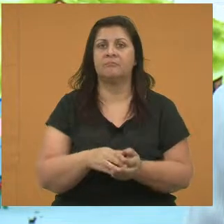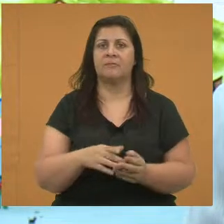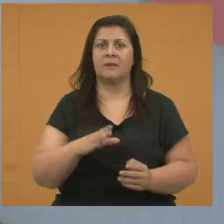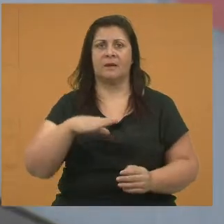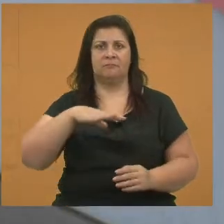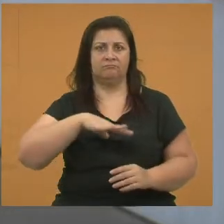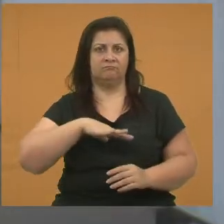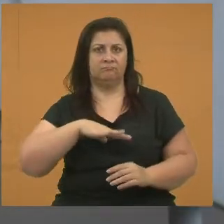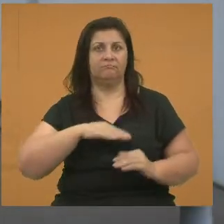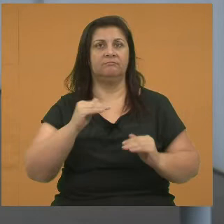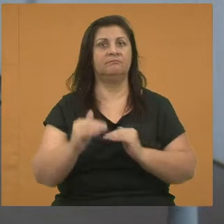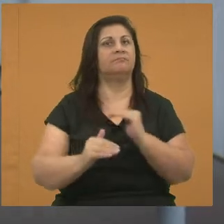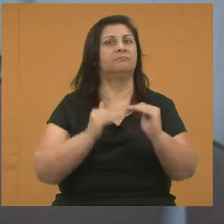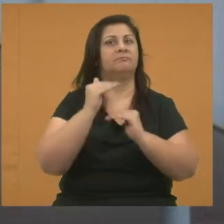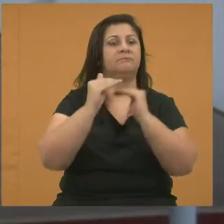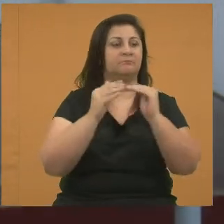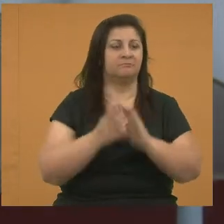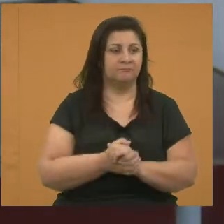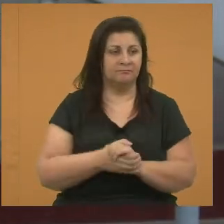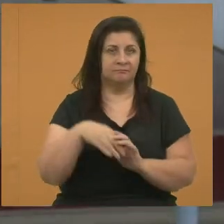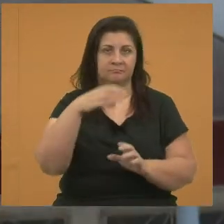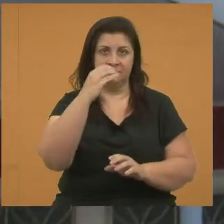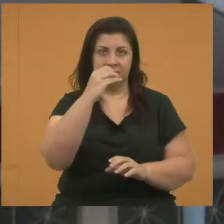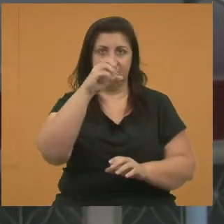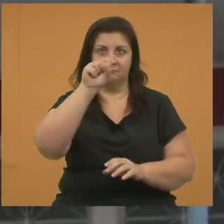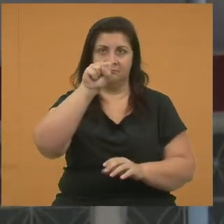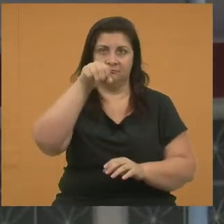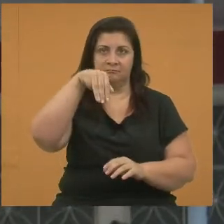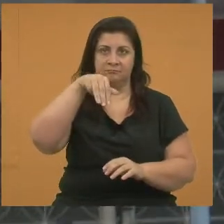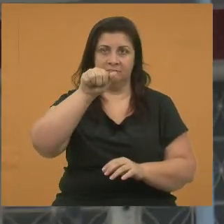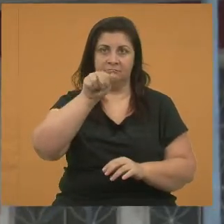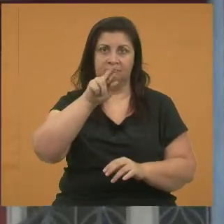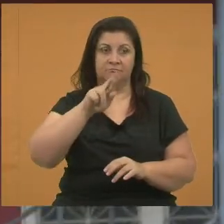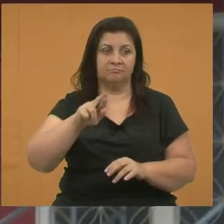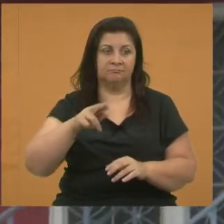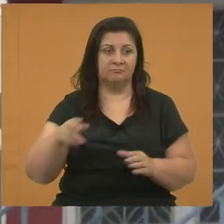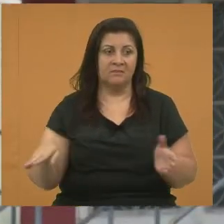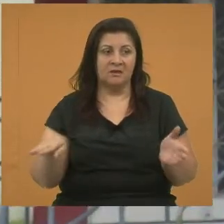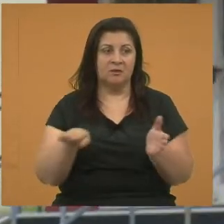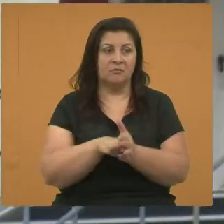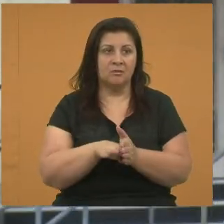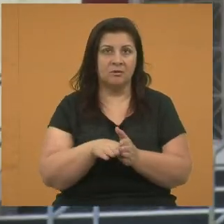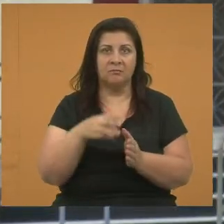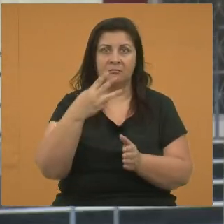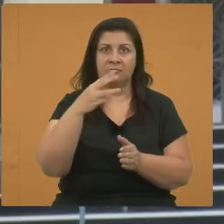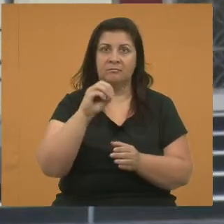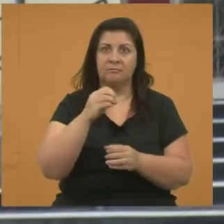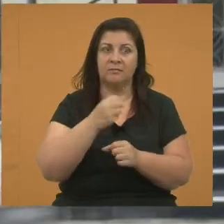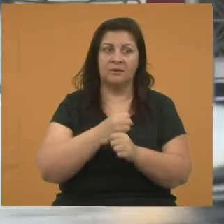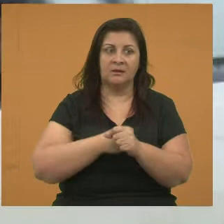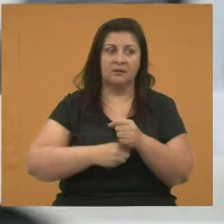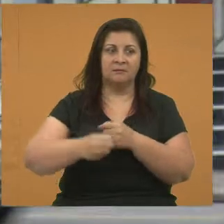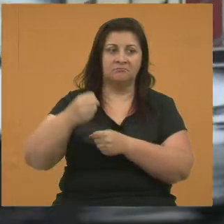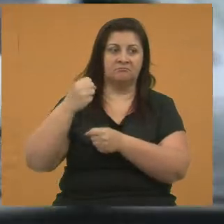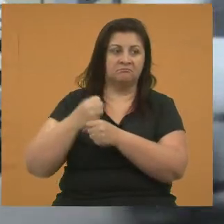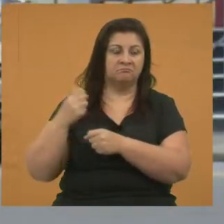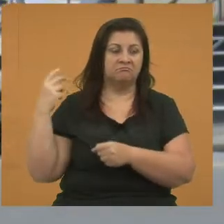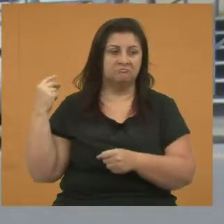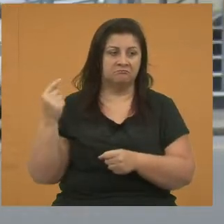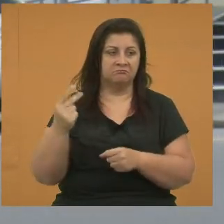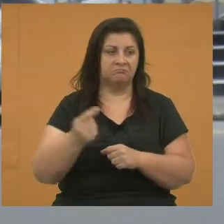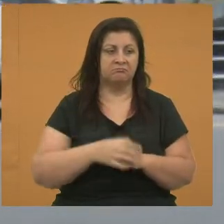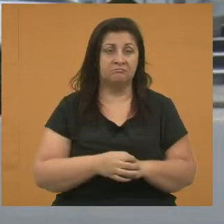prosperou bastante. E o Osmar chegou aqui basicamente há 30 anos atrás. Então, para nós, é um exemplo de comerciante